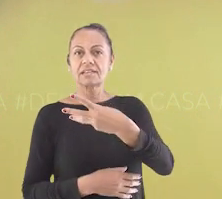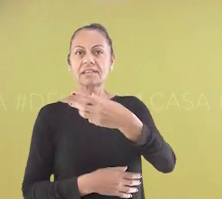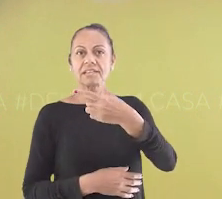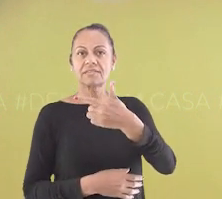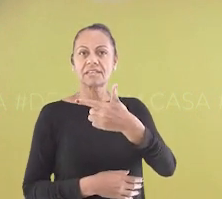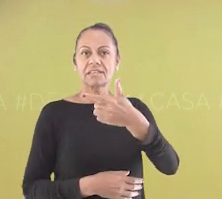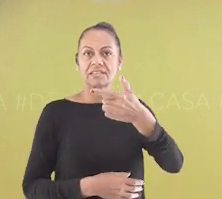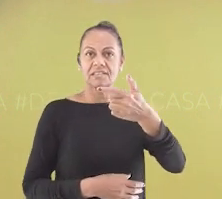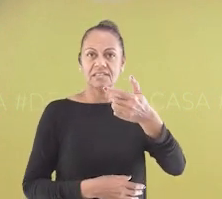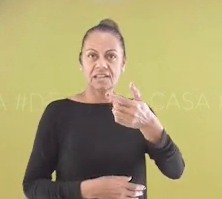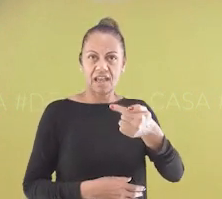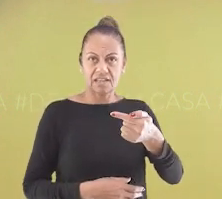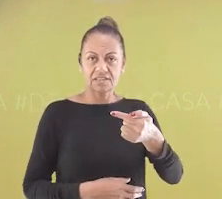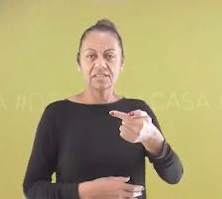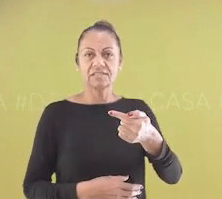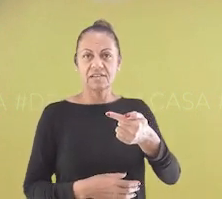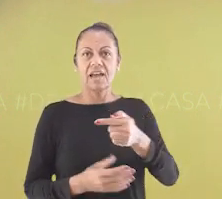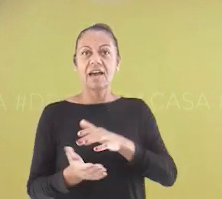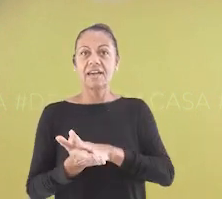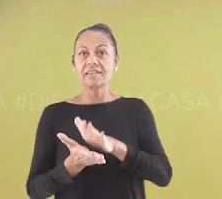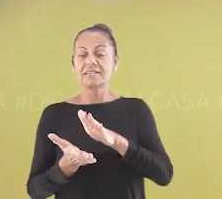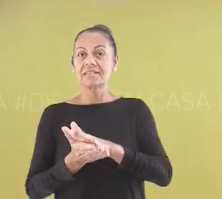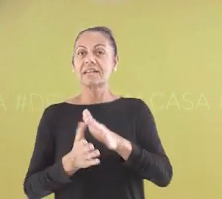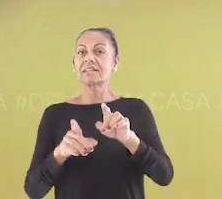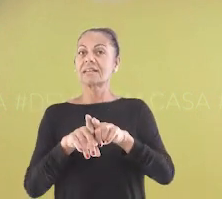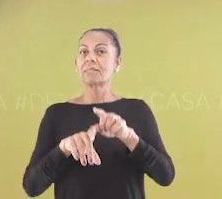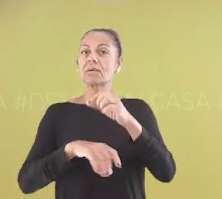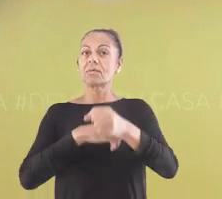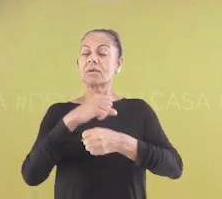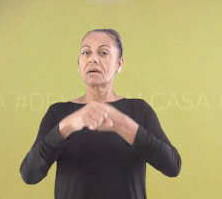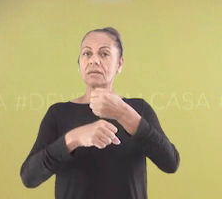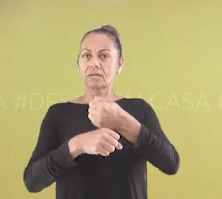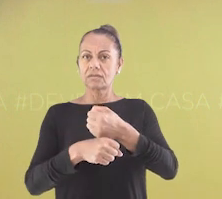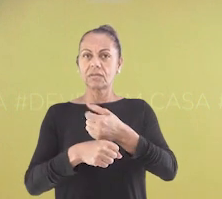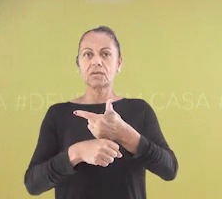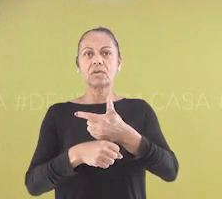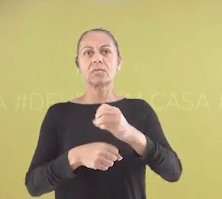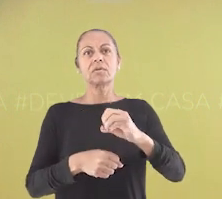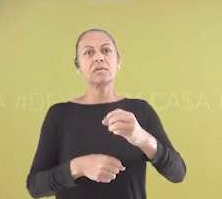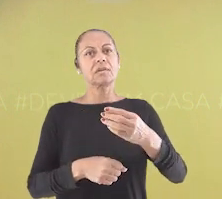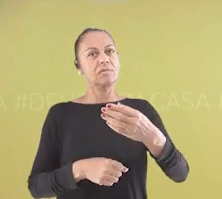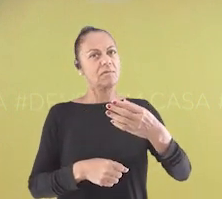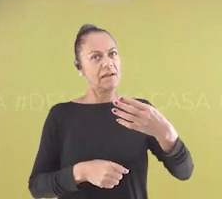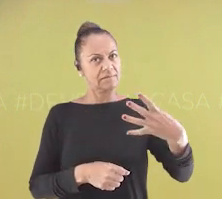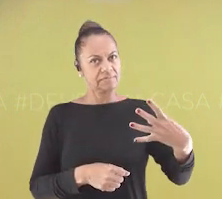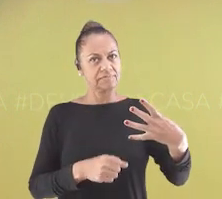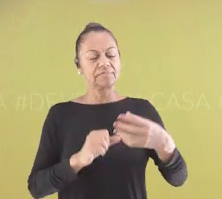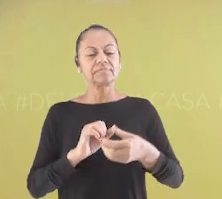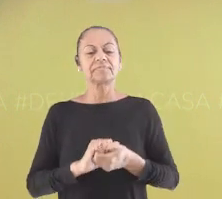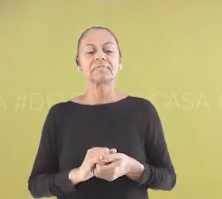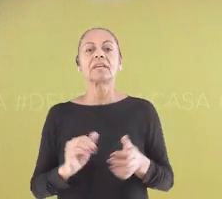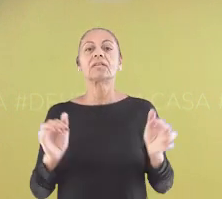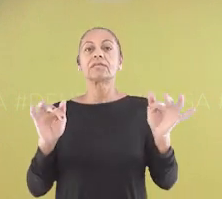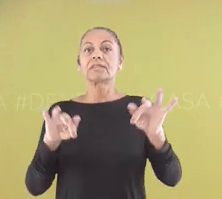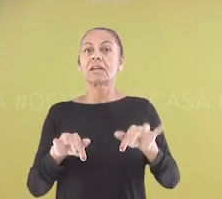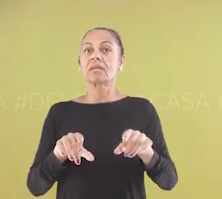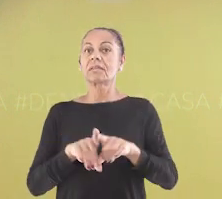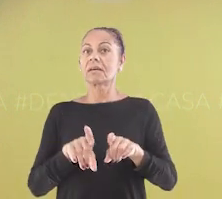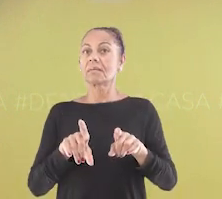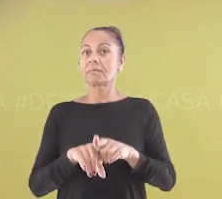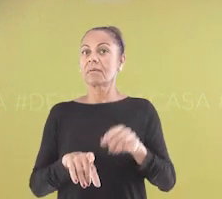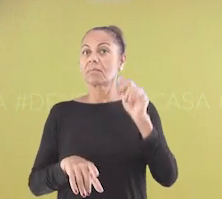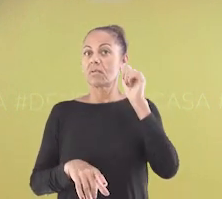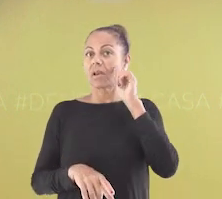o número da revista, que foi o número 327, a edição da revista, e o ano de publicação, que foi em